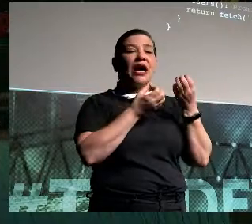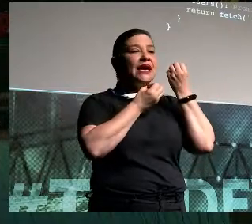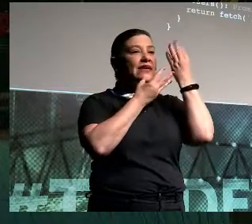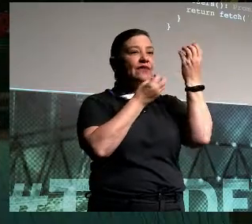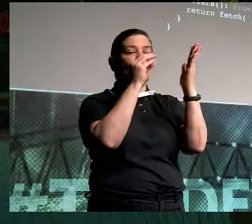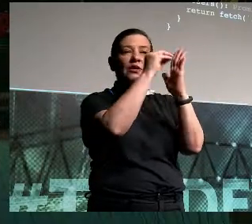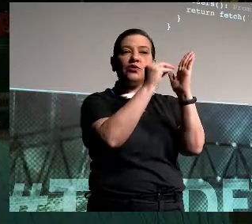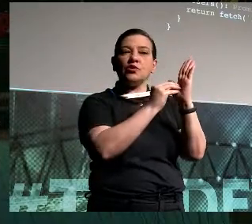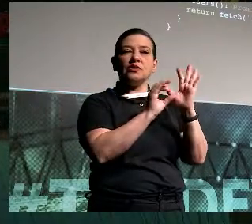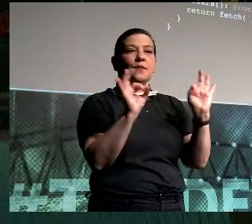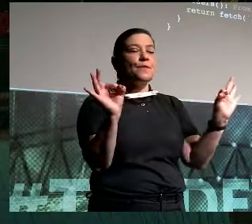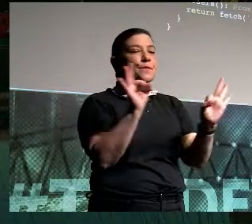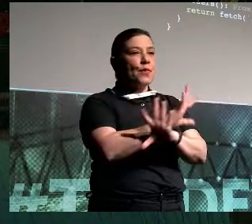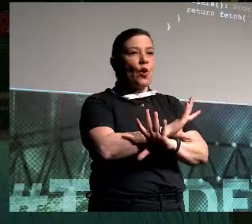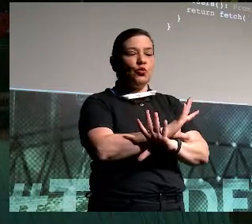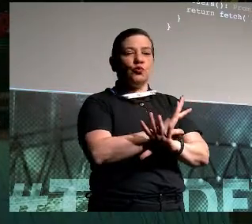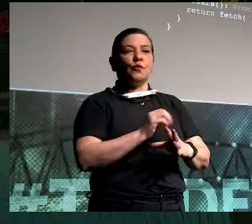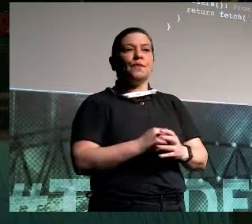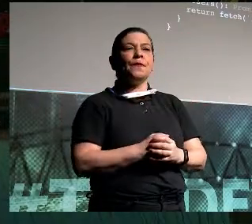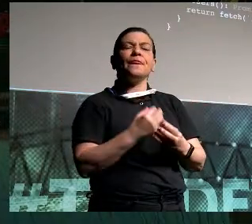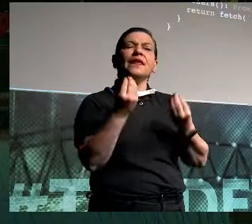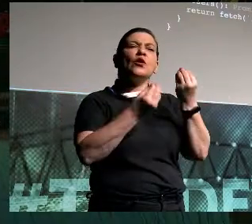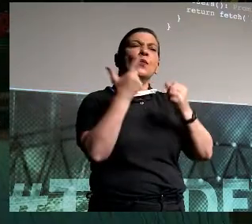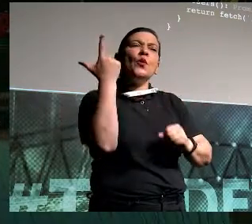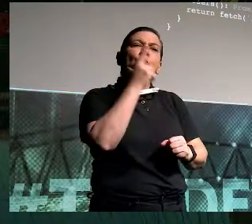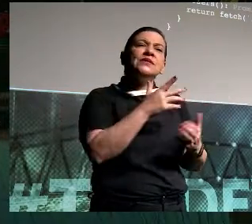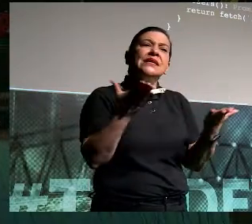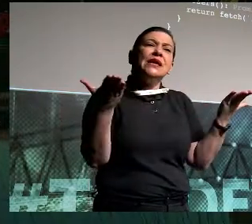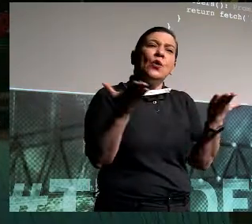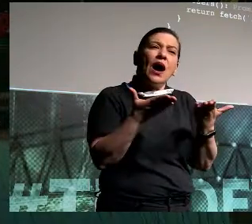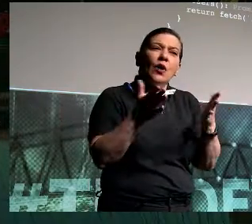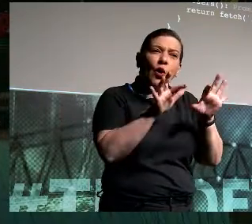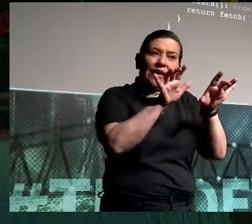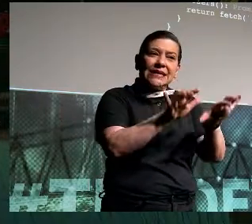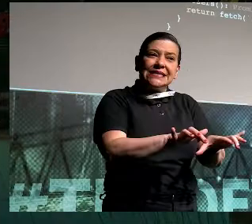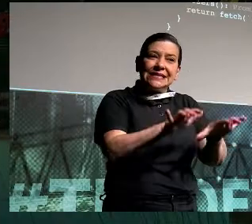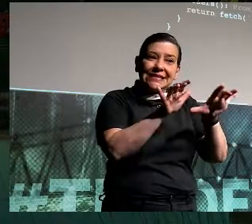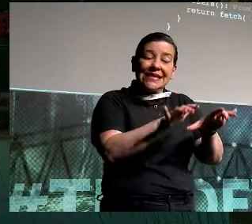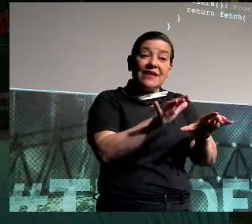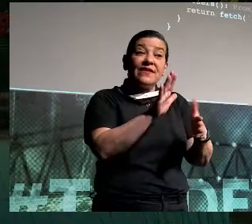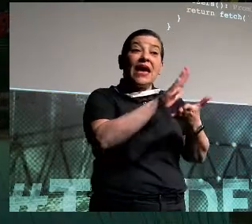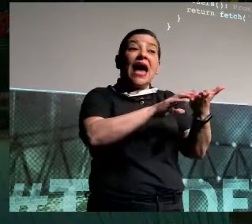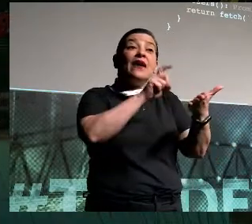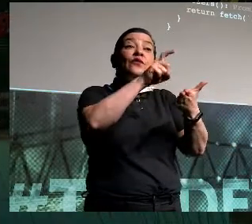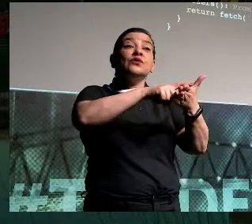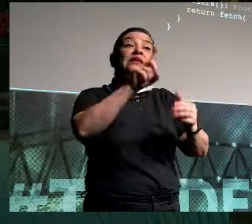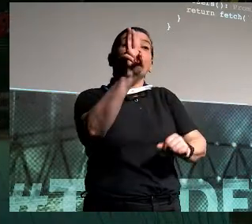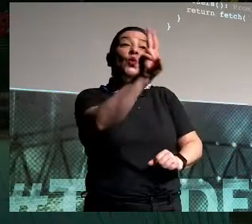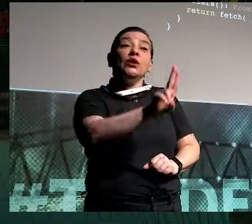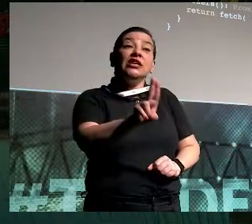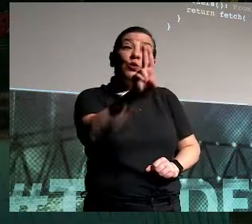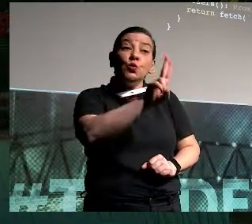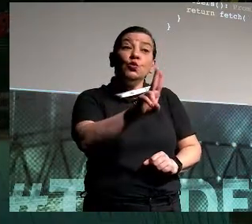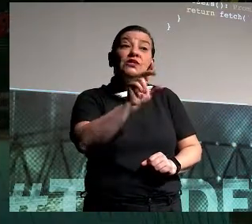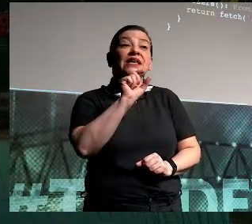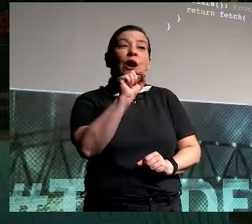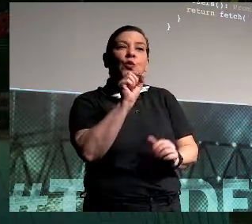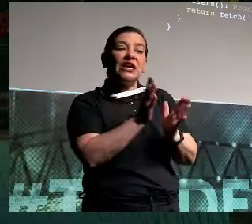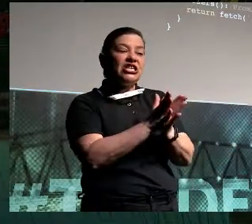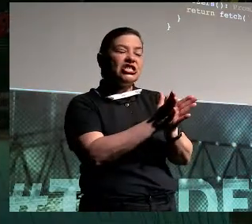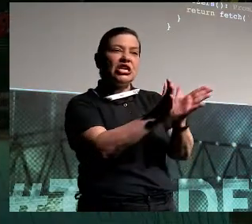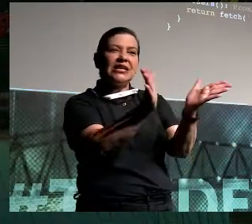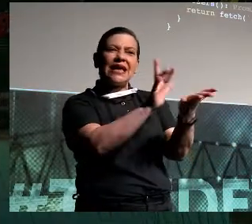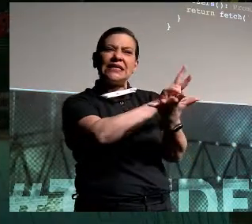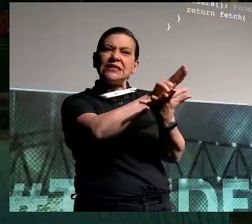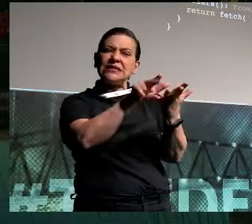já tipado. Maravilha, né? Como é que eu consigo agora escrever uma minha própria função que usa esse poder do generics para poder fazer que